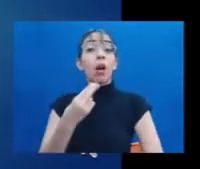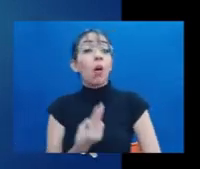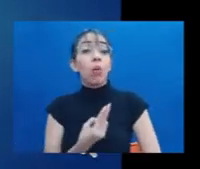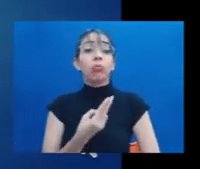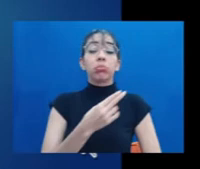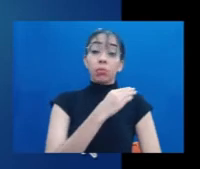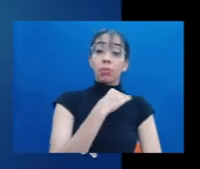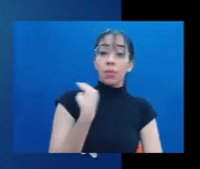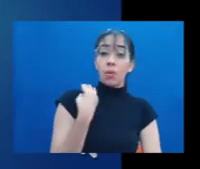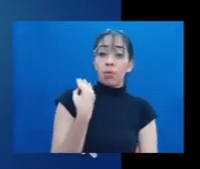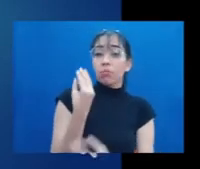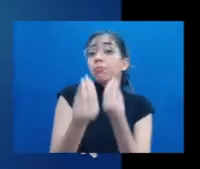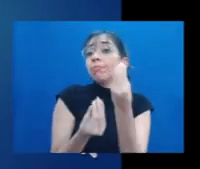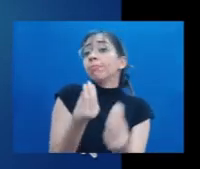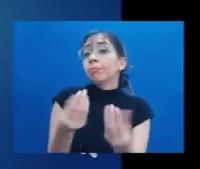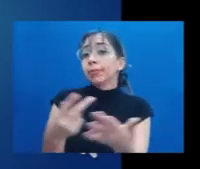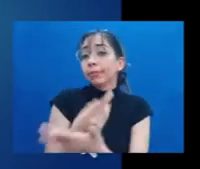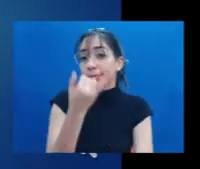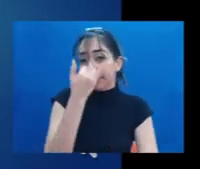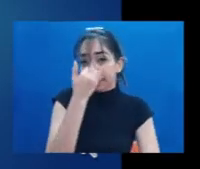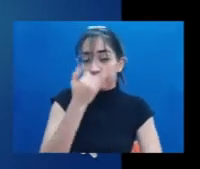acidentes acontecem? O que será que leva a isso?